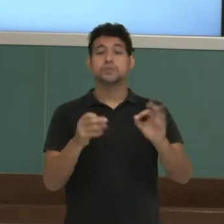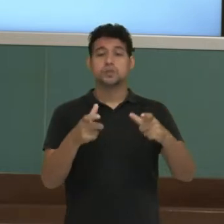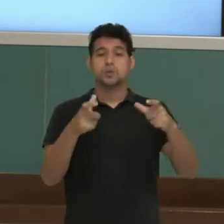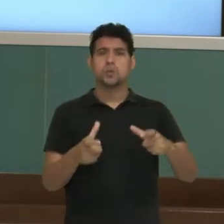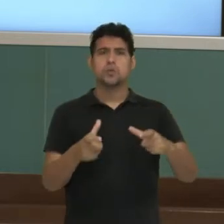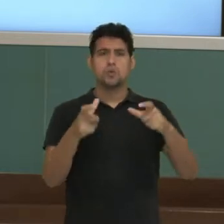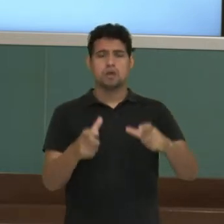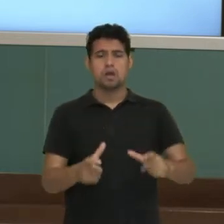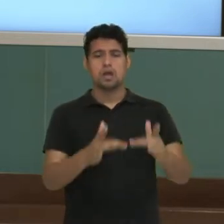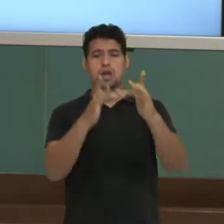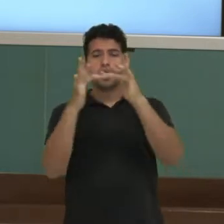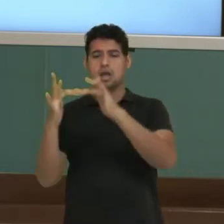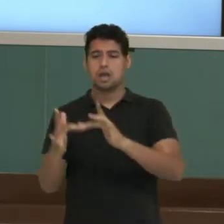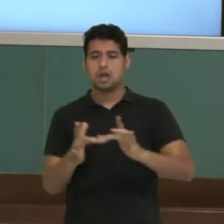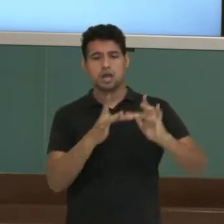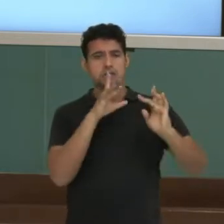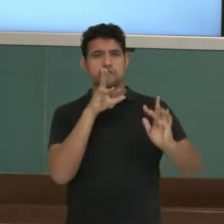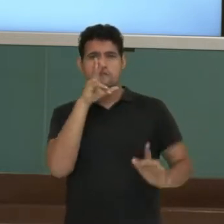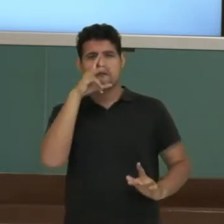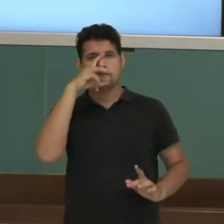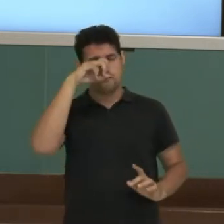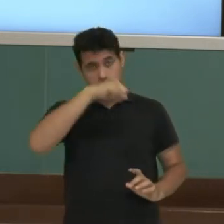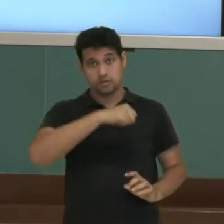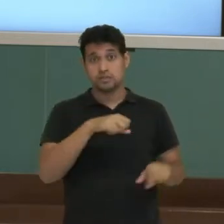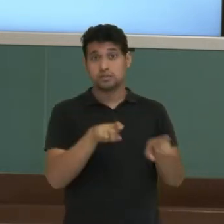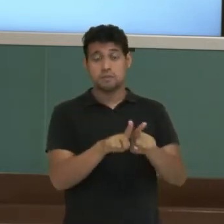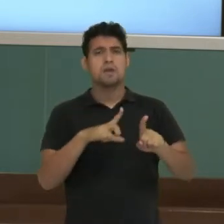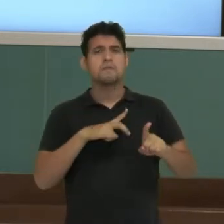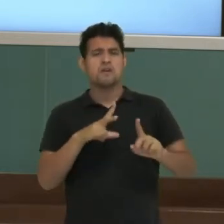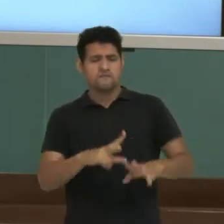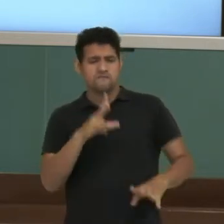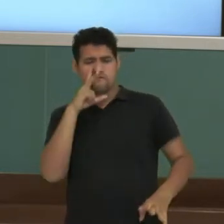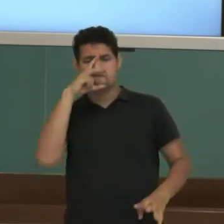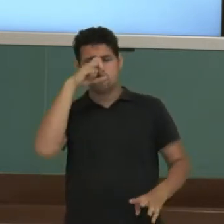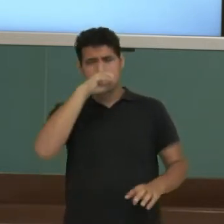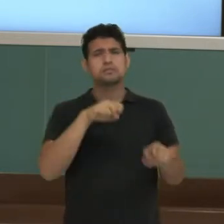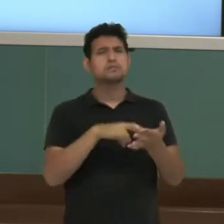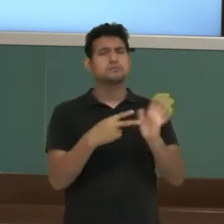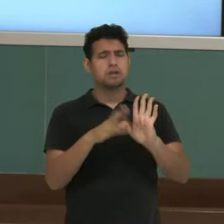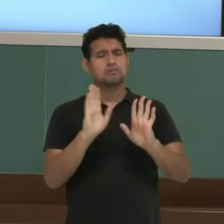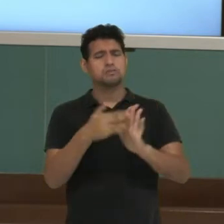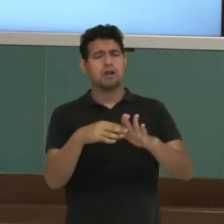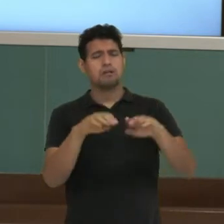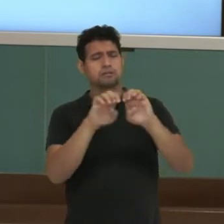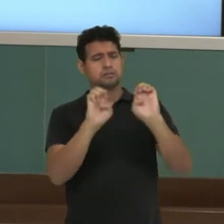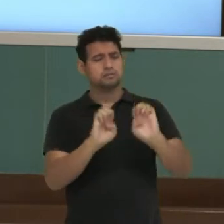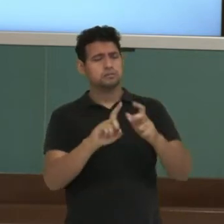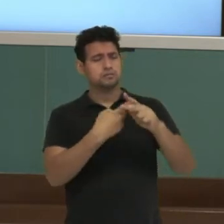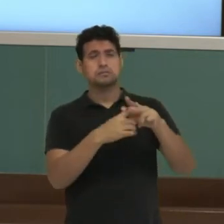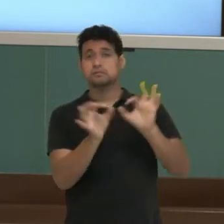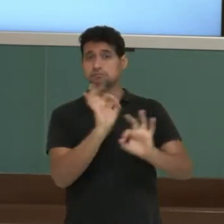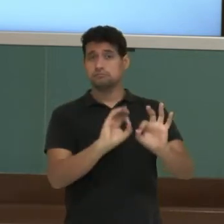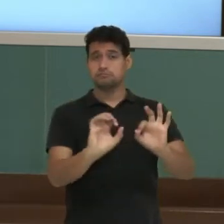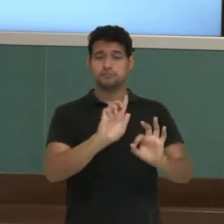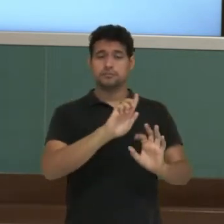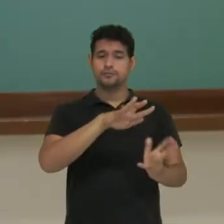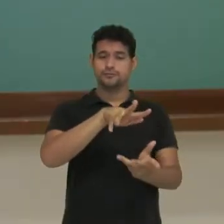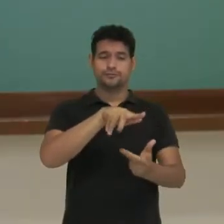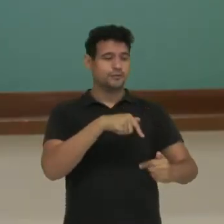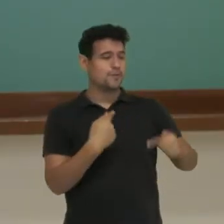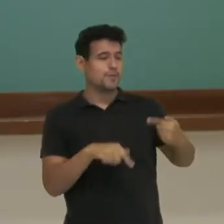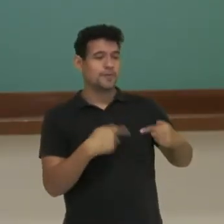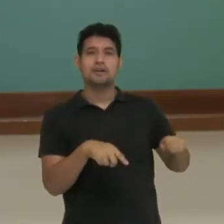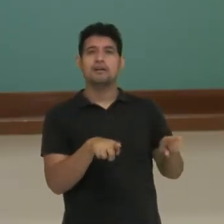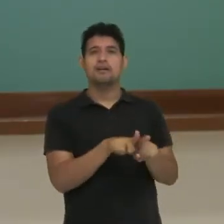uma relação de poder. E essa relação de poder é estruturada em aspectos geopolíticos.